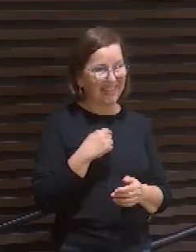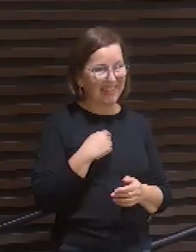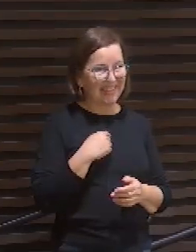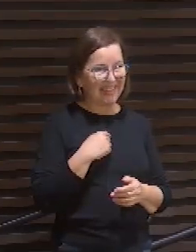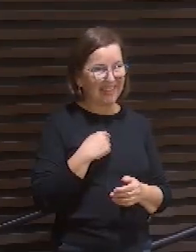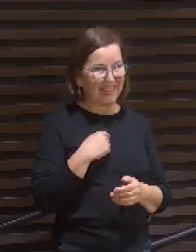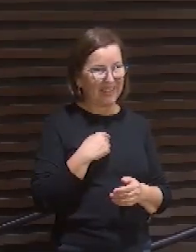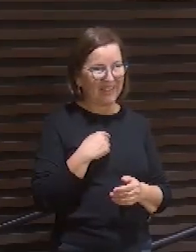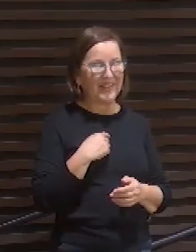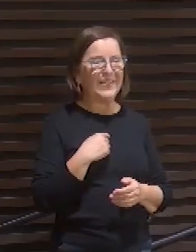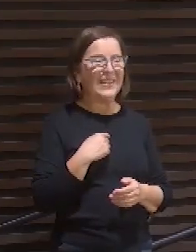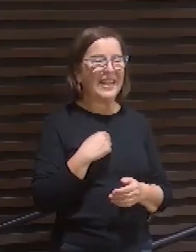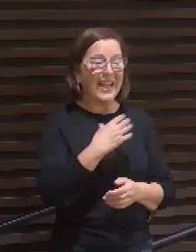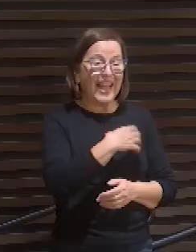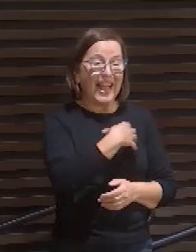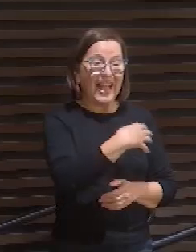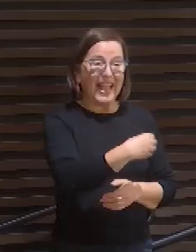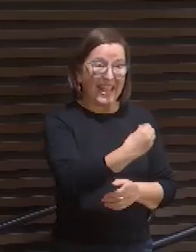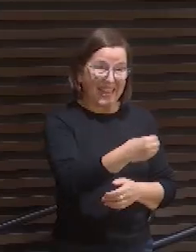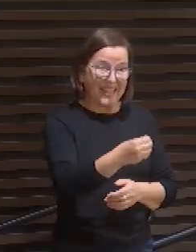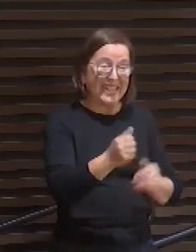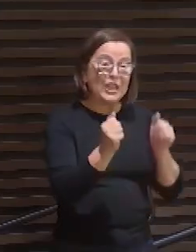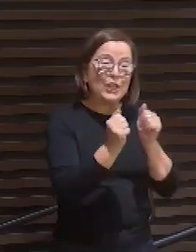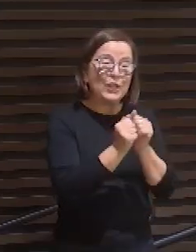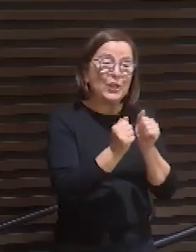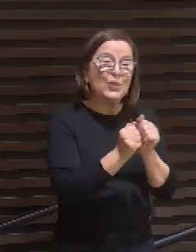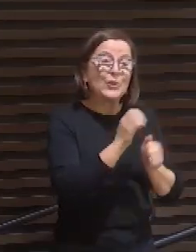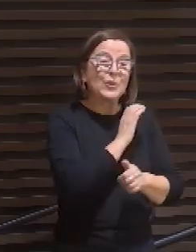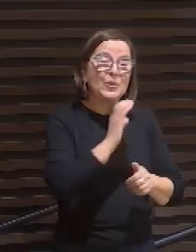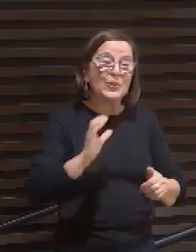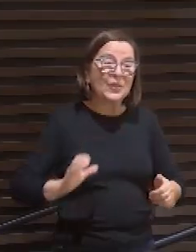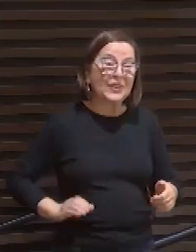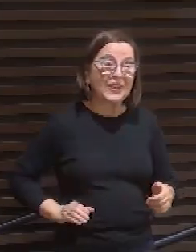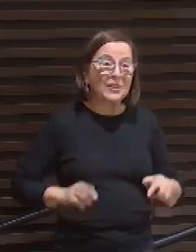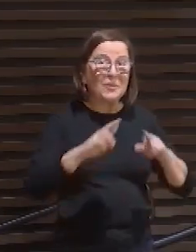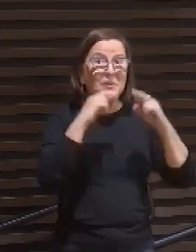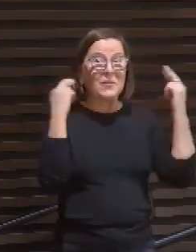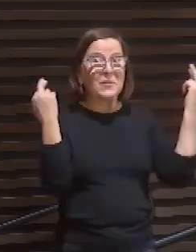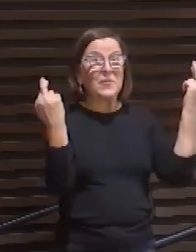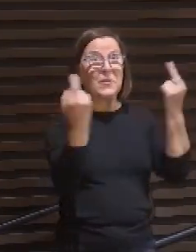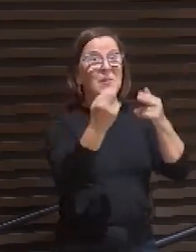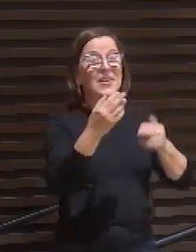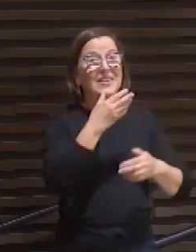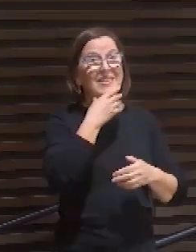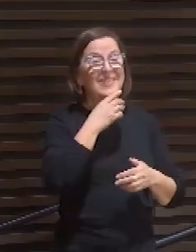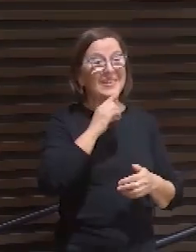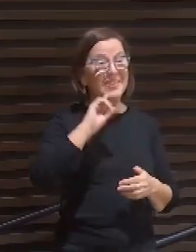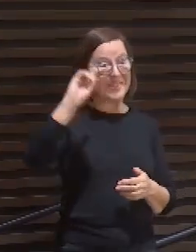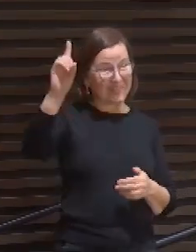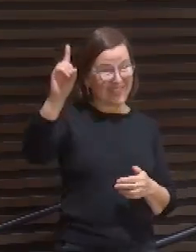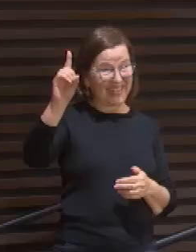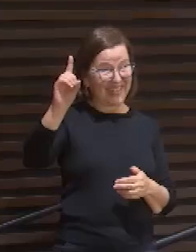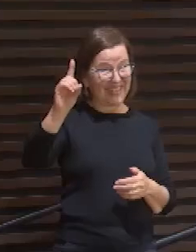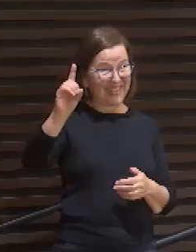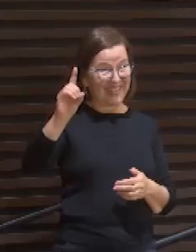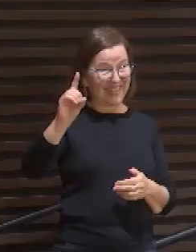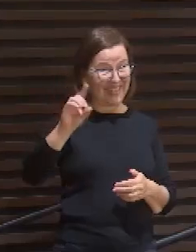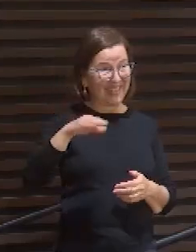reino eterno de meu Pai, com Cristo Jesus como co-herdeiro de tudo.